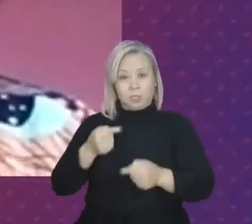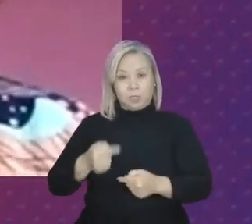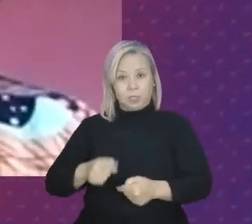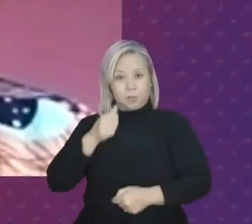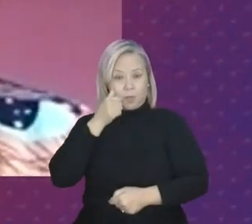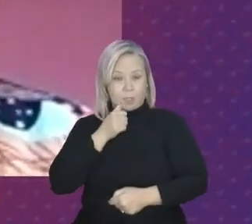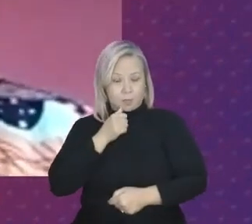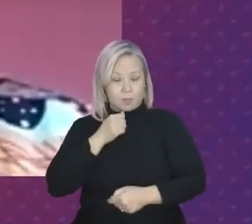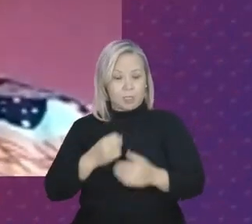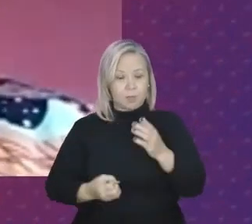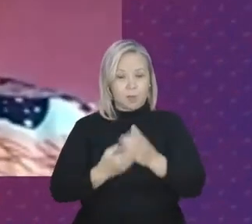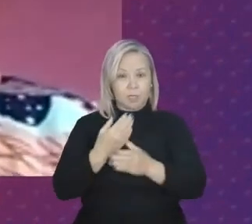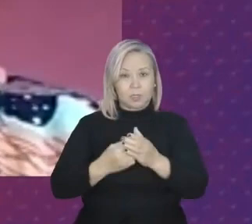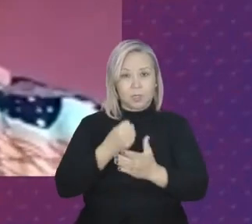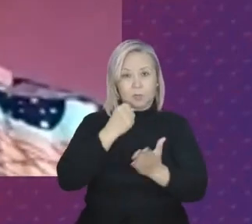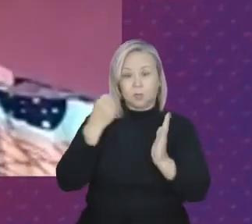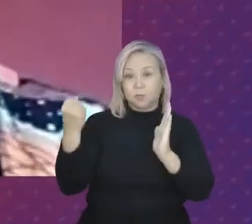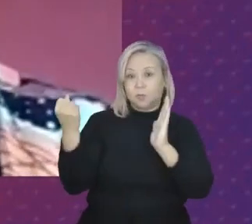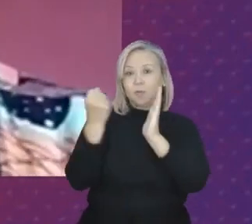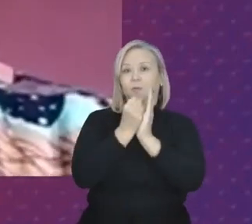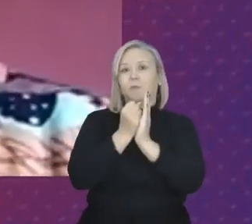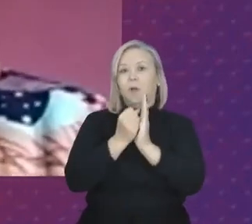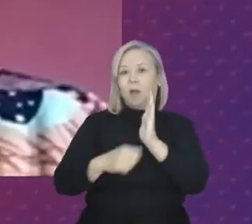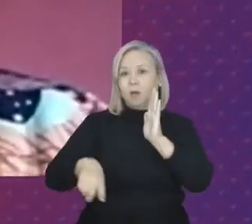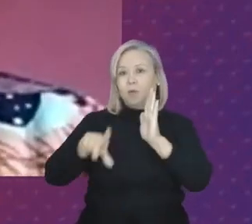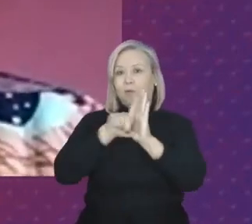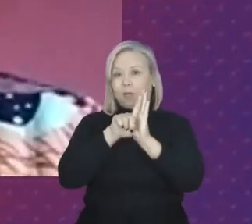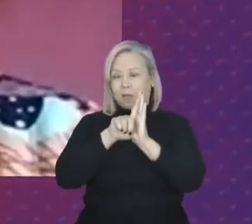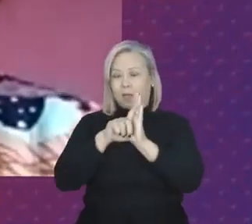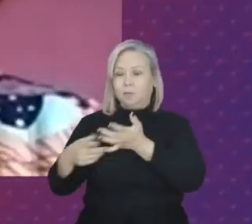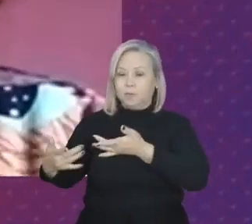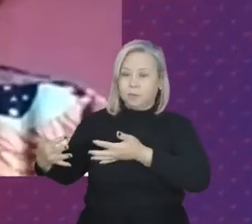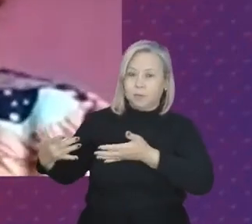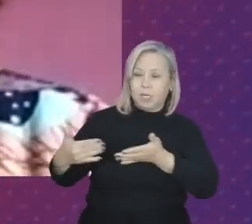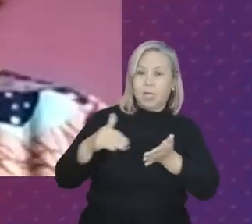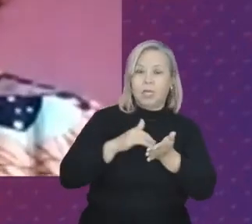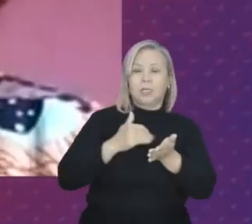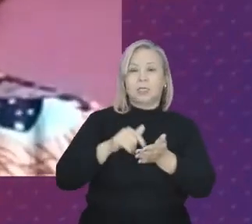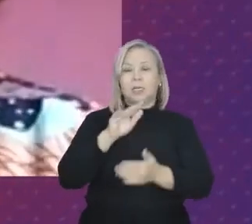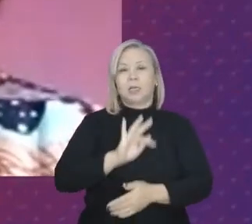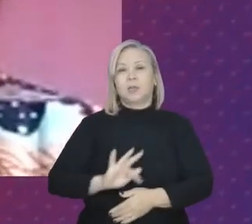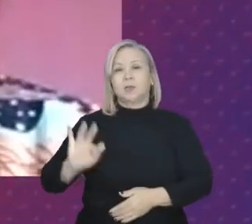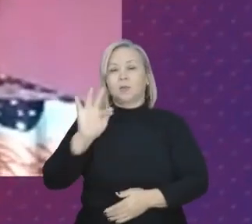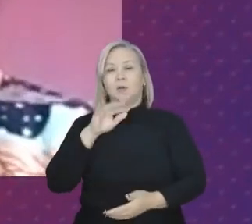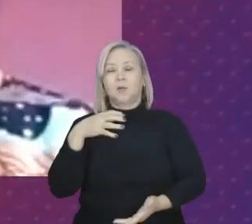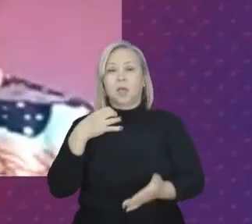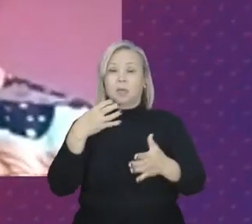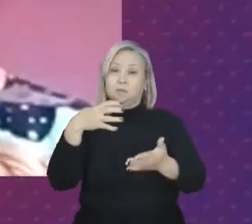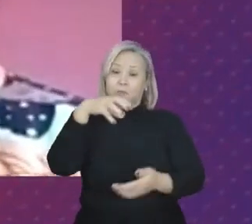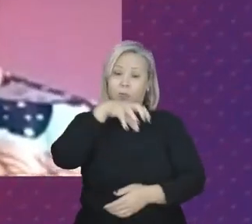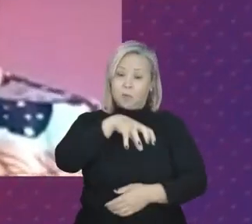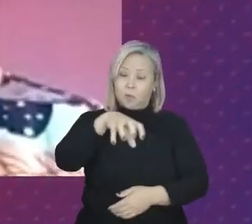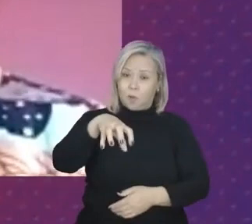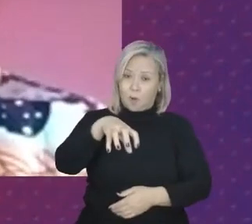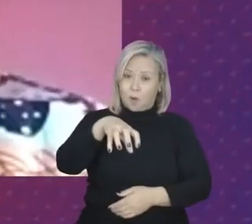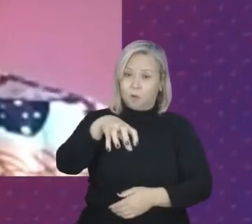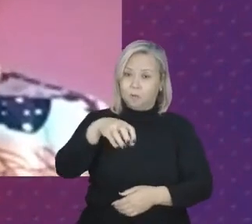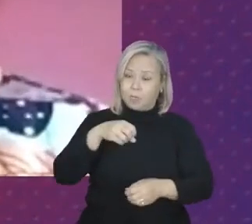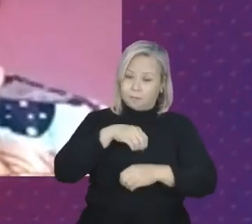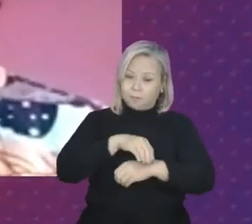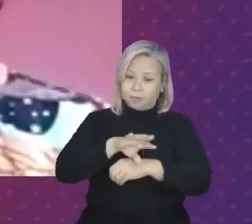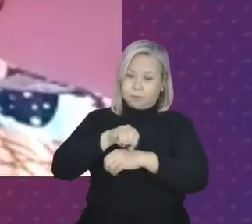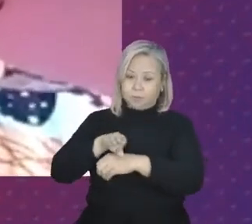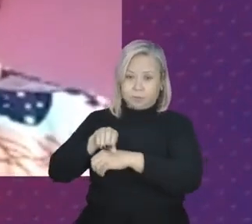foi a elaboração dos marcos legais, e aí, claro, a gente traz a Secretaria Nacional porque é o órgão, né, fomentador, executor, implementador das